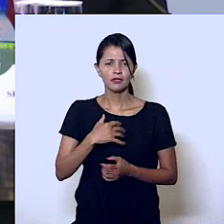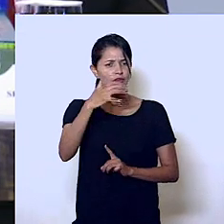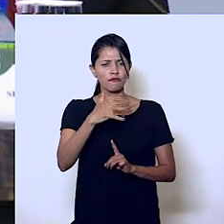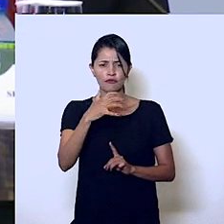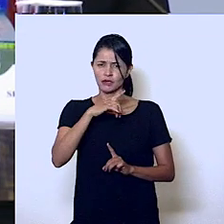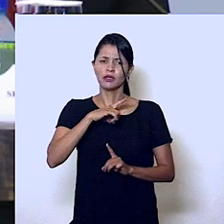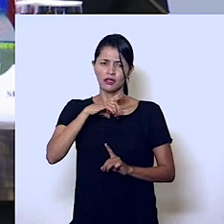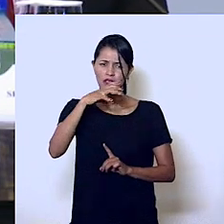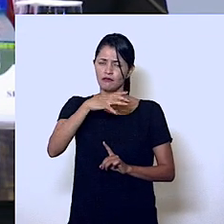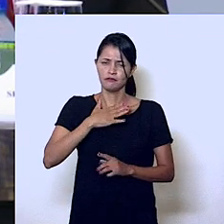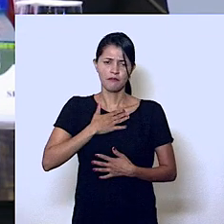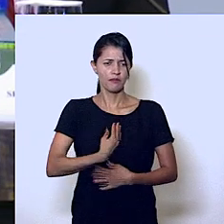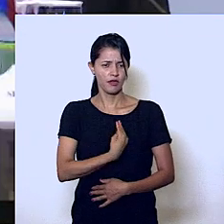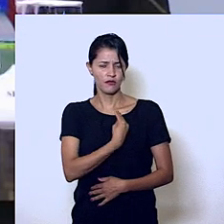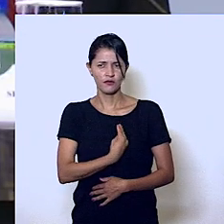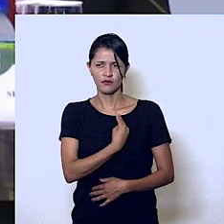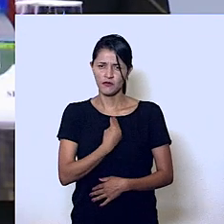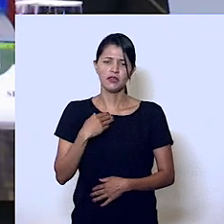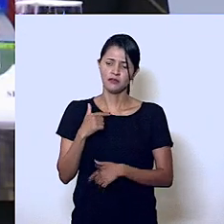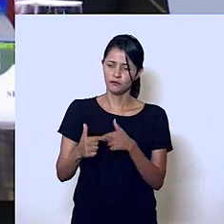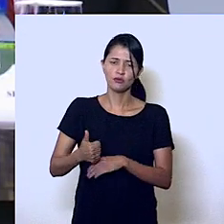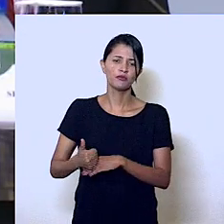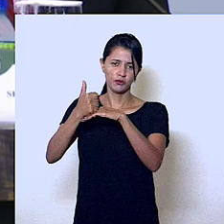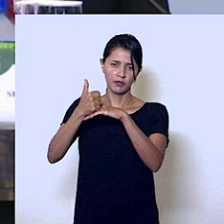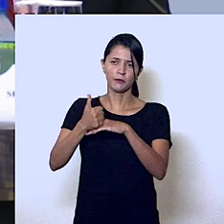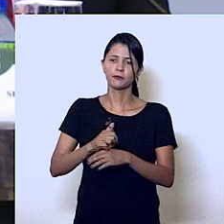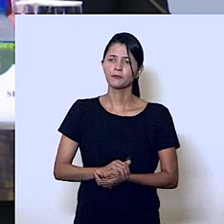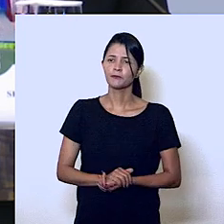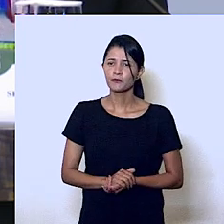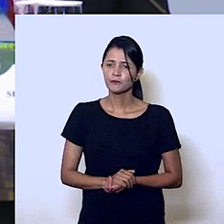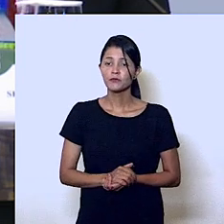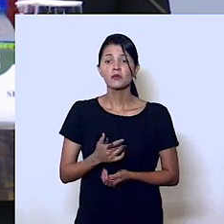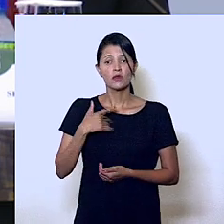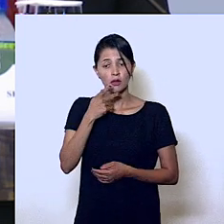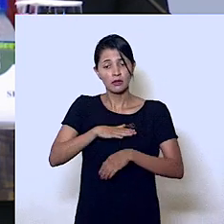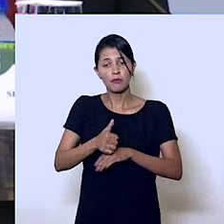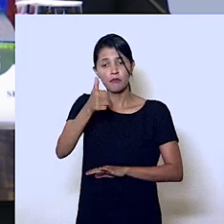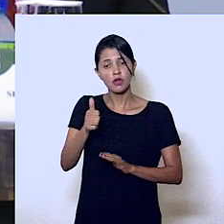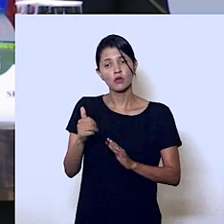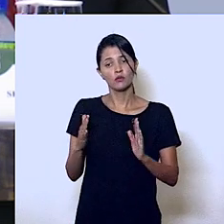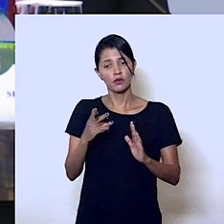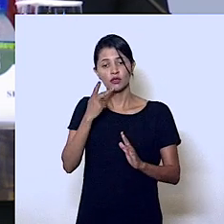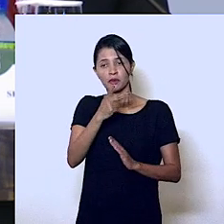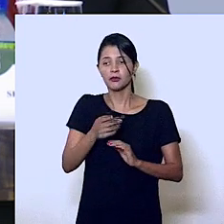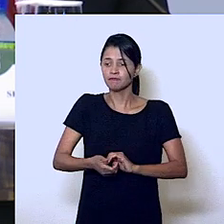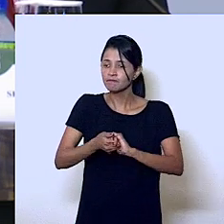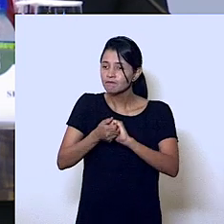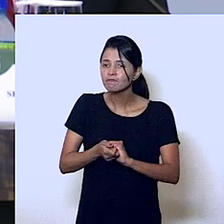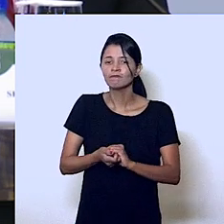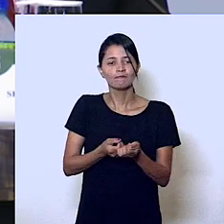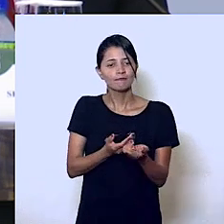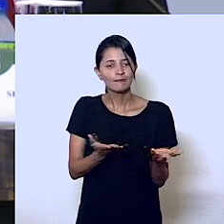vida profissional. Portanto, eu quero dedicar esse primeiro momento para transmitir esses cumprimentos muito afetuosos